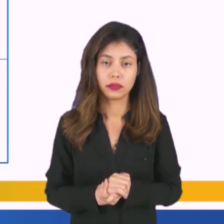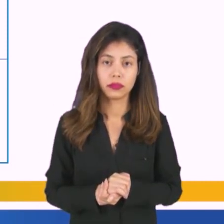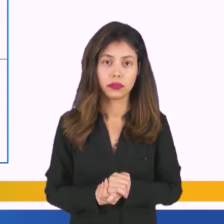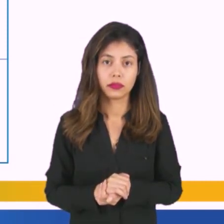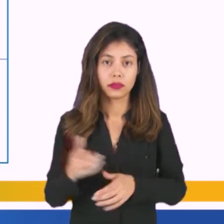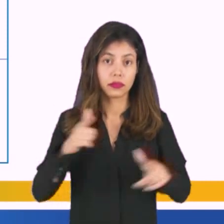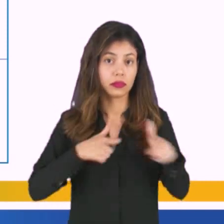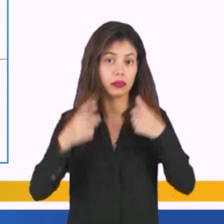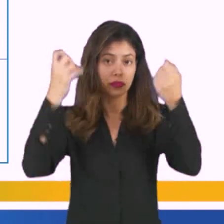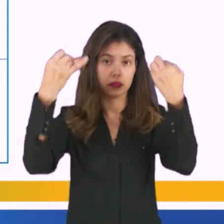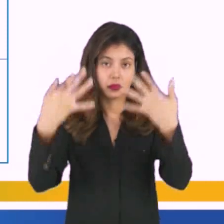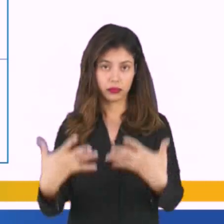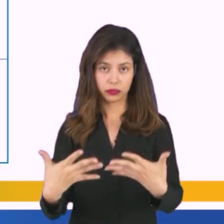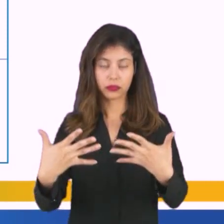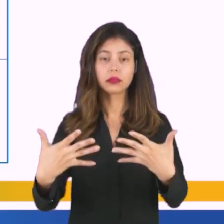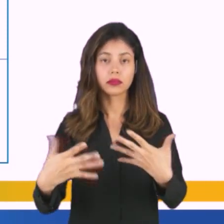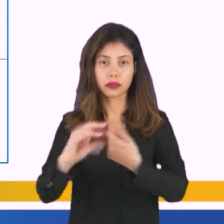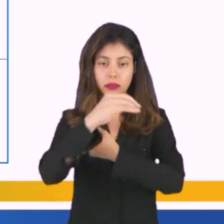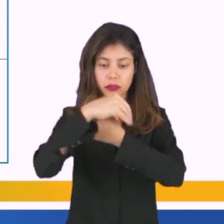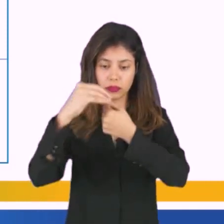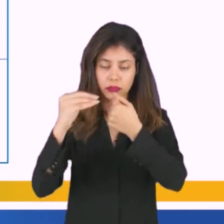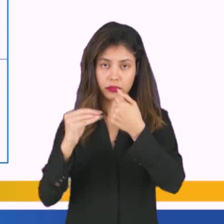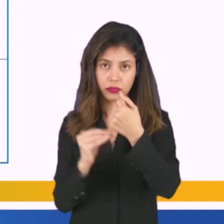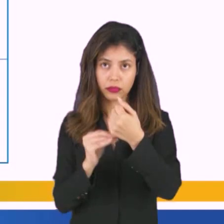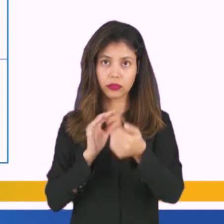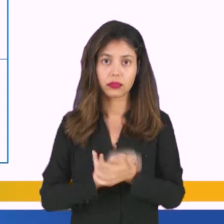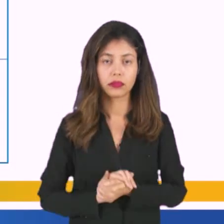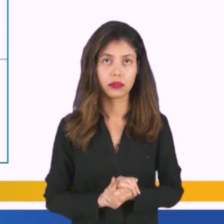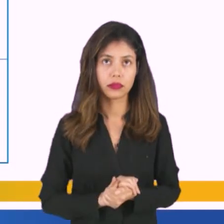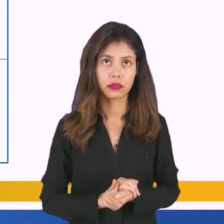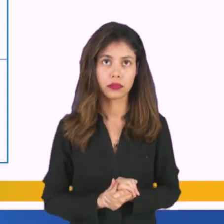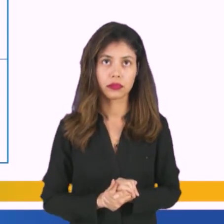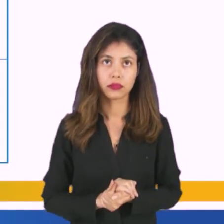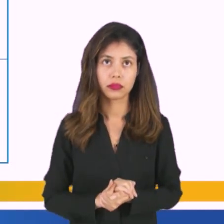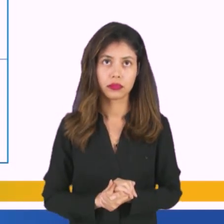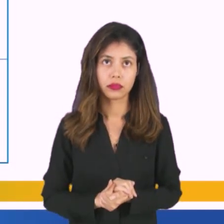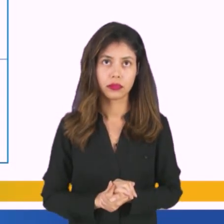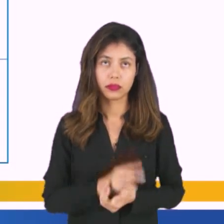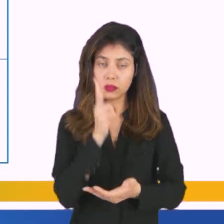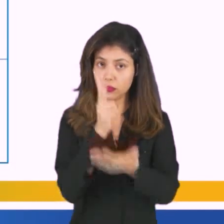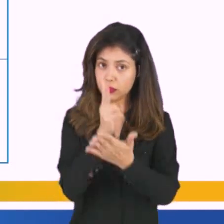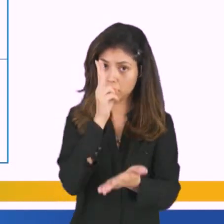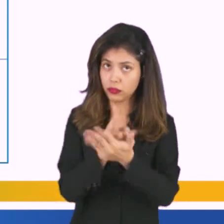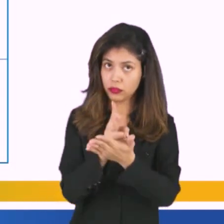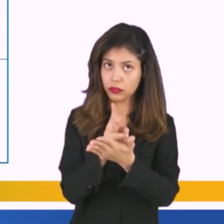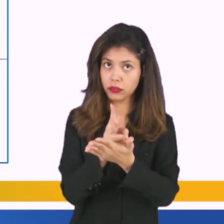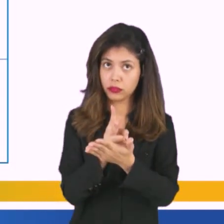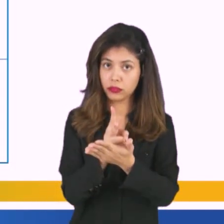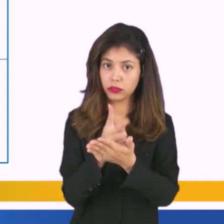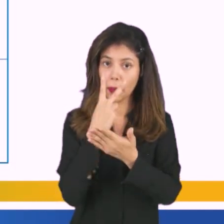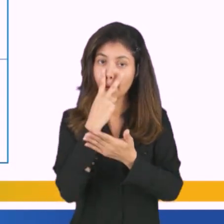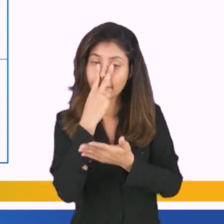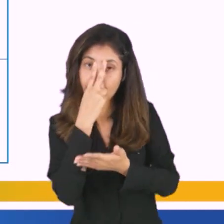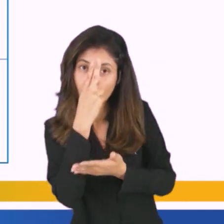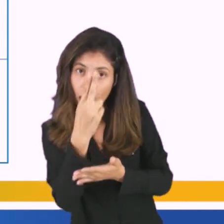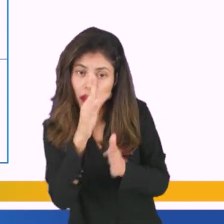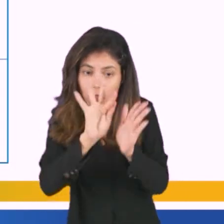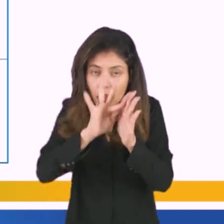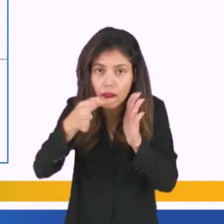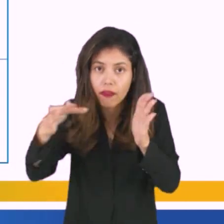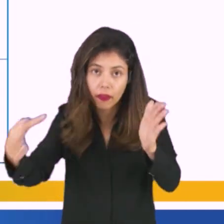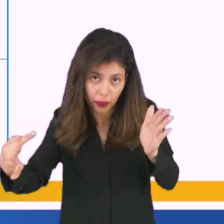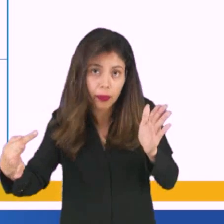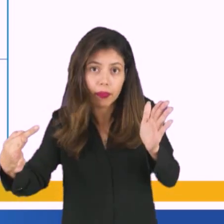e moléculas, que tem uma mesma semelhança na fórmula molecular,